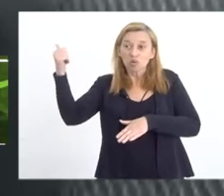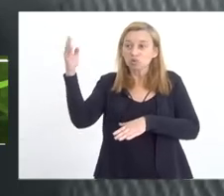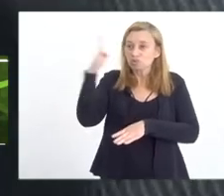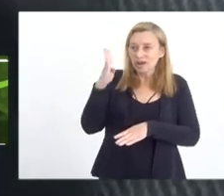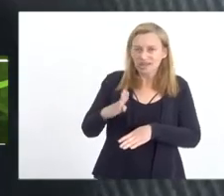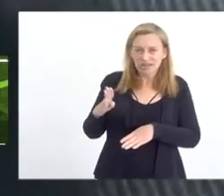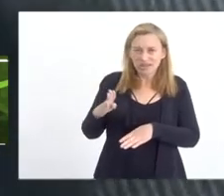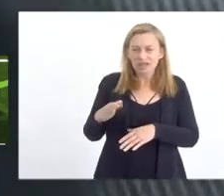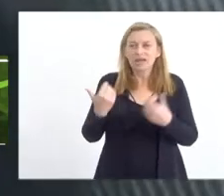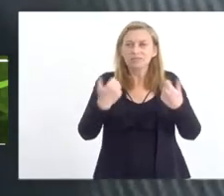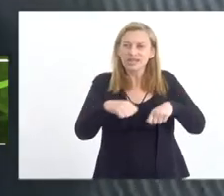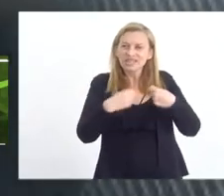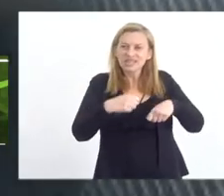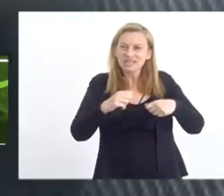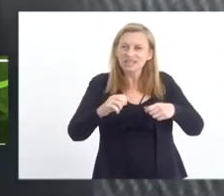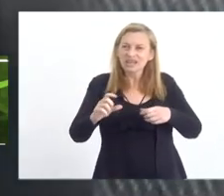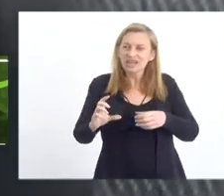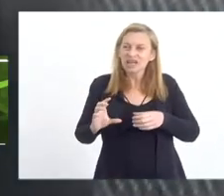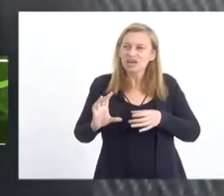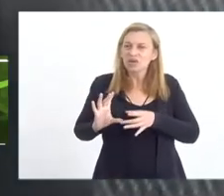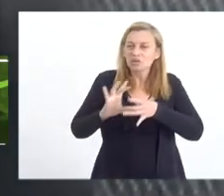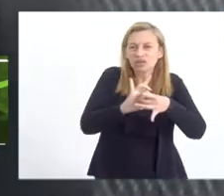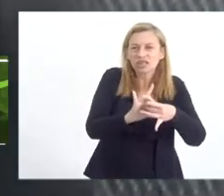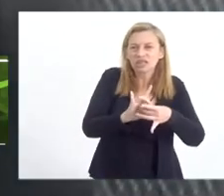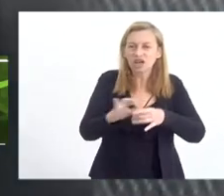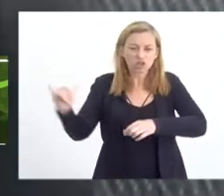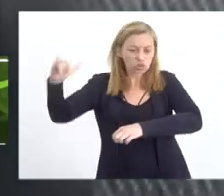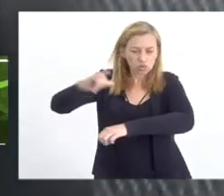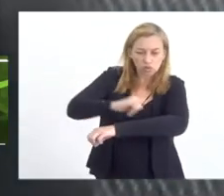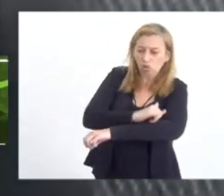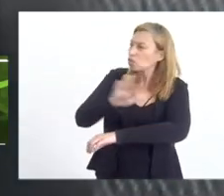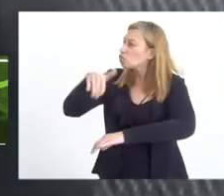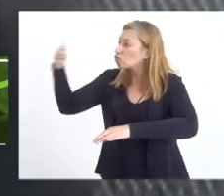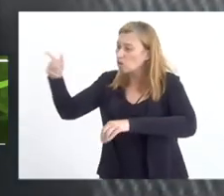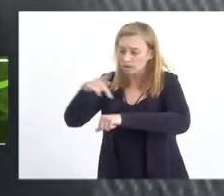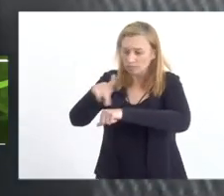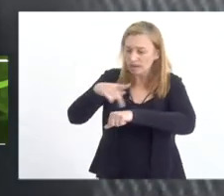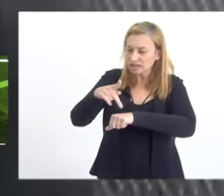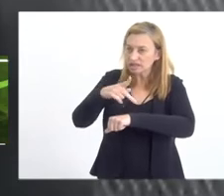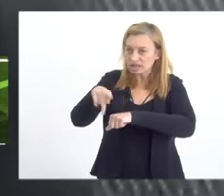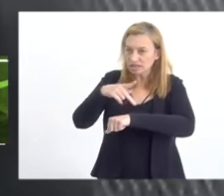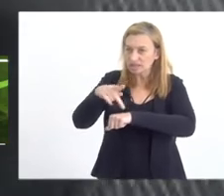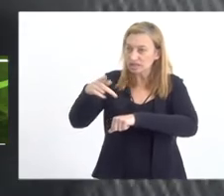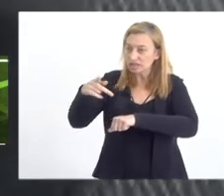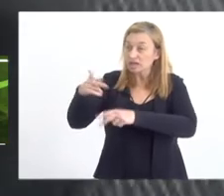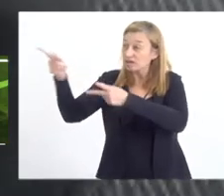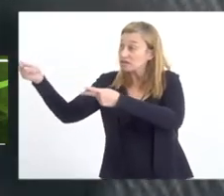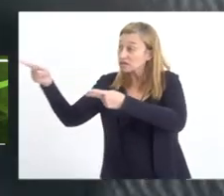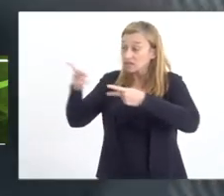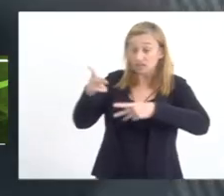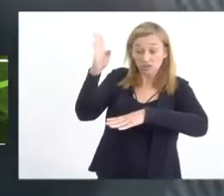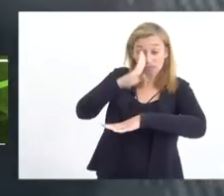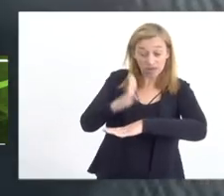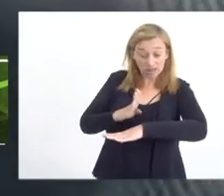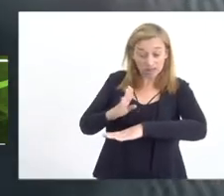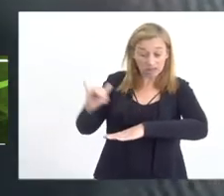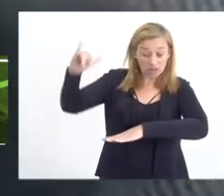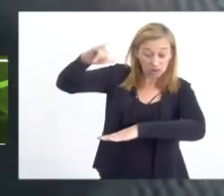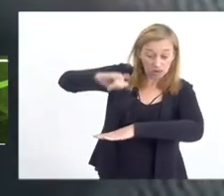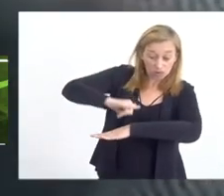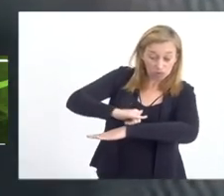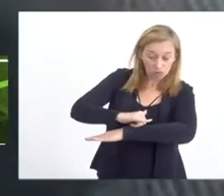que ter conectividade. Os voos internacionais que vêm para o Brasil, eles têm que